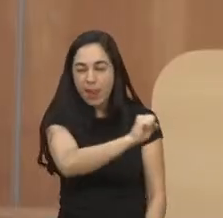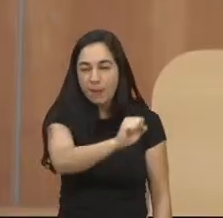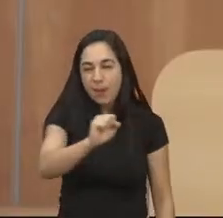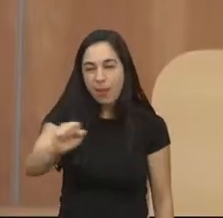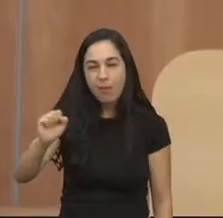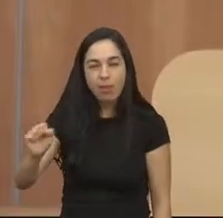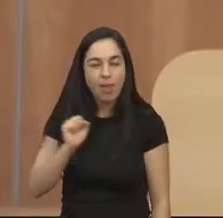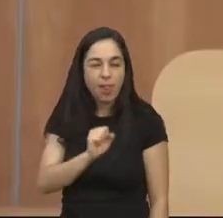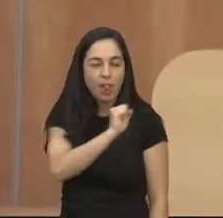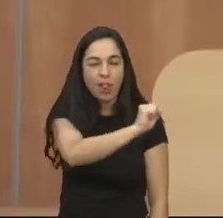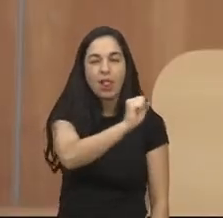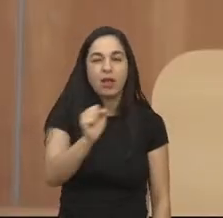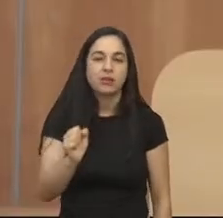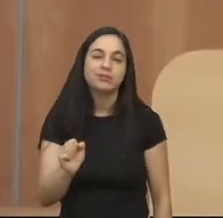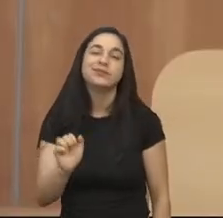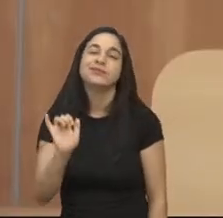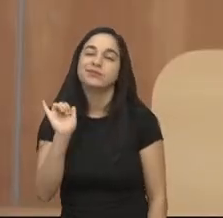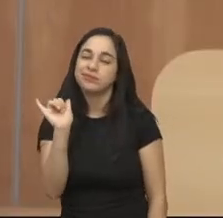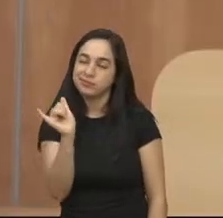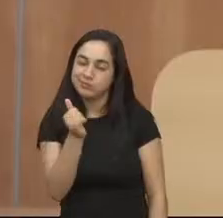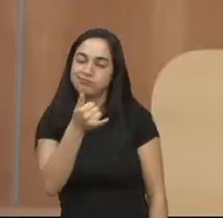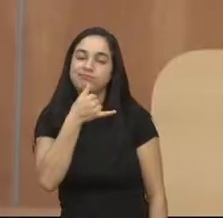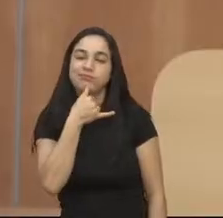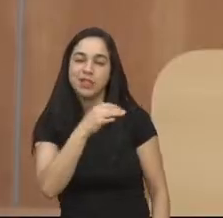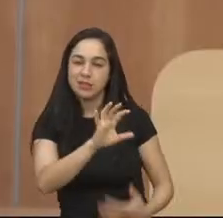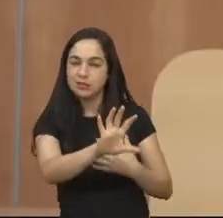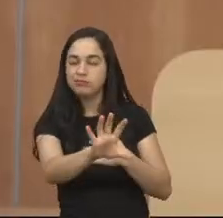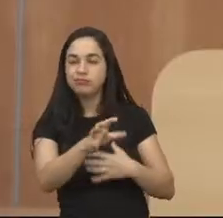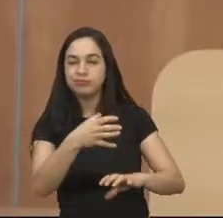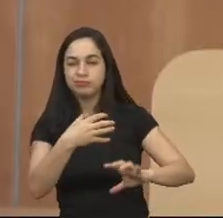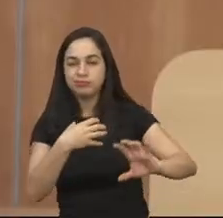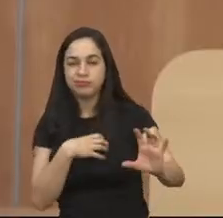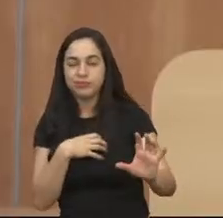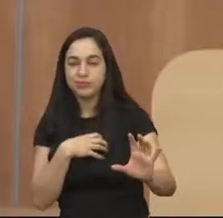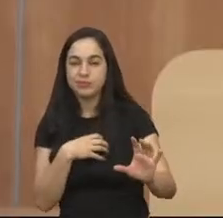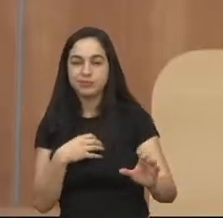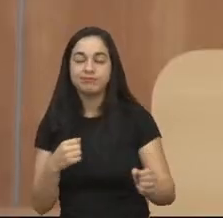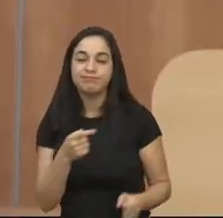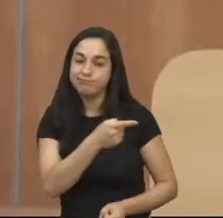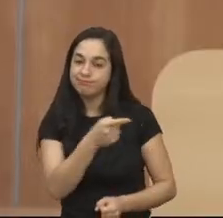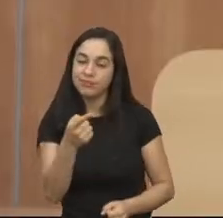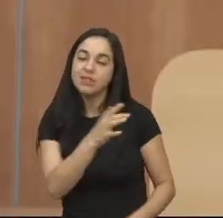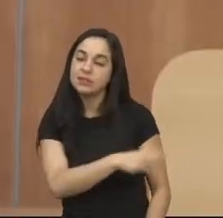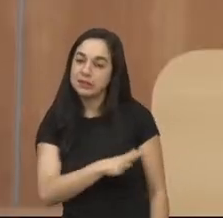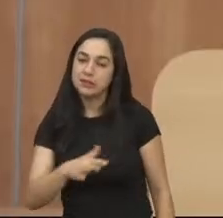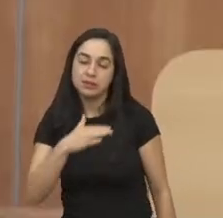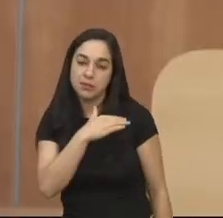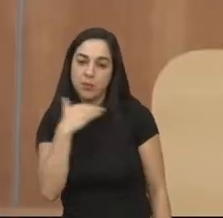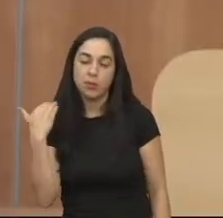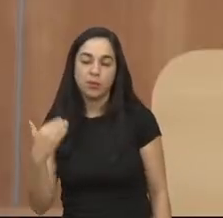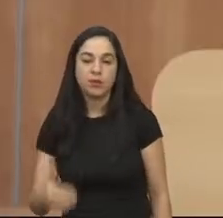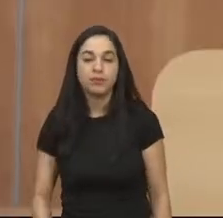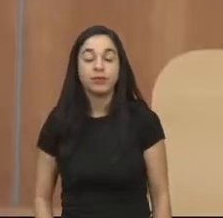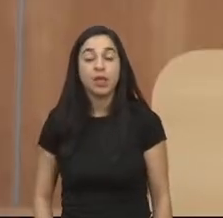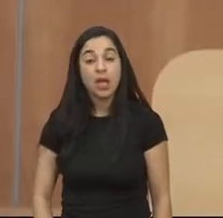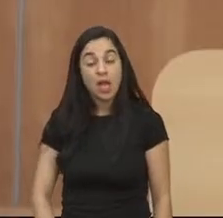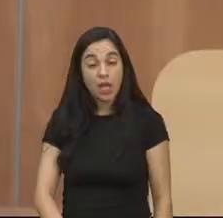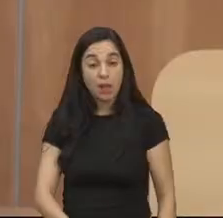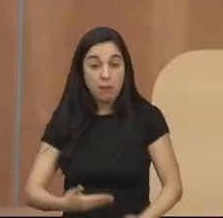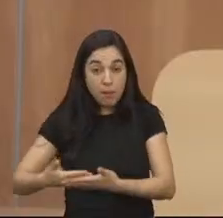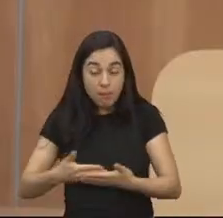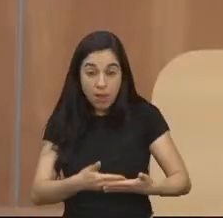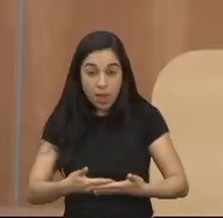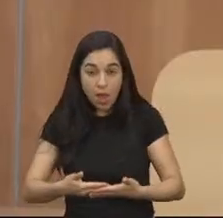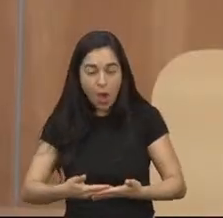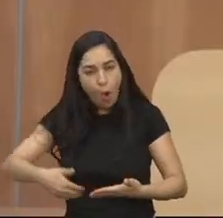essas atrocidades que têm acontecido na faixa de Gaza em desfavor dessas crianças, que não tiveram culpa de nascer em